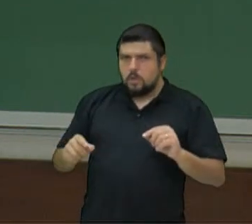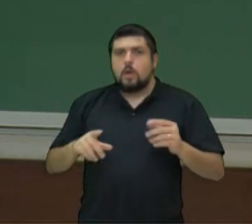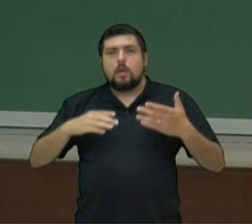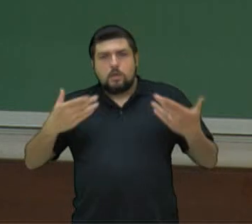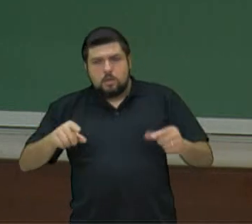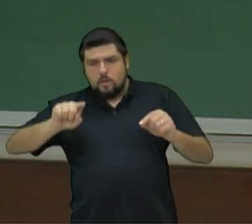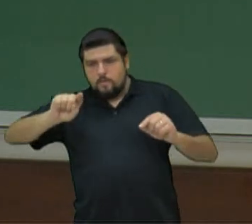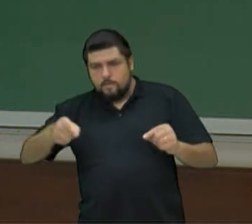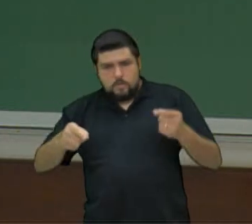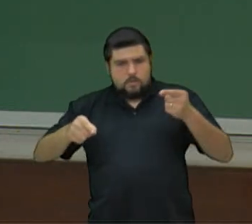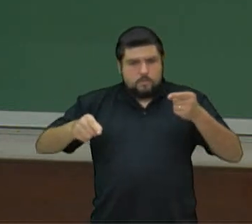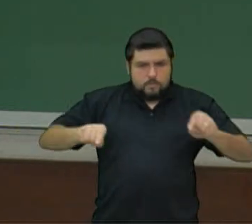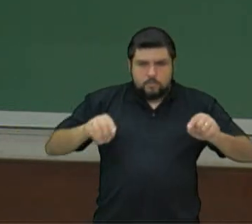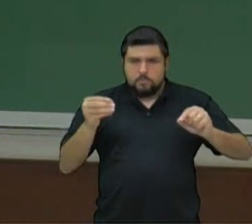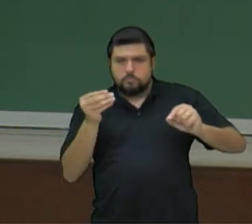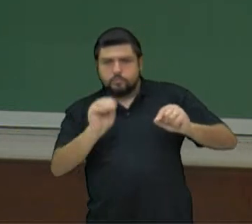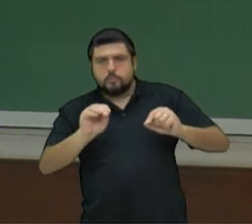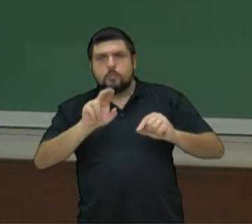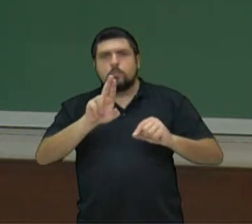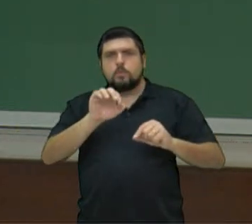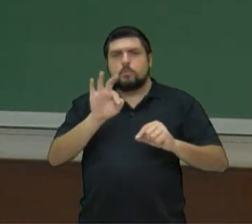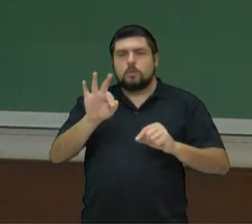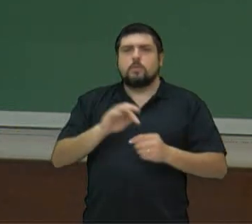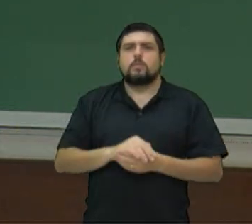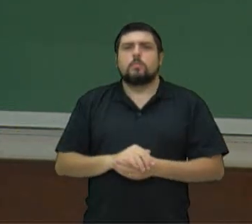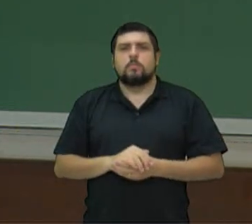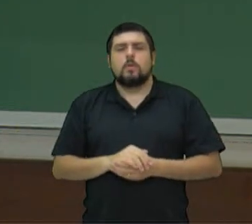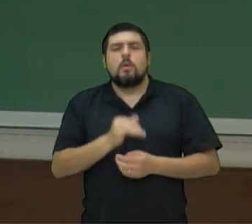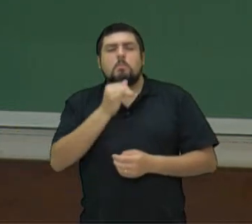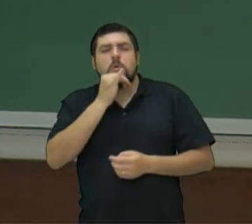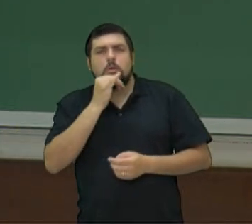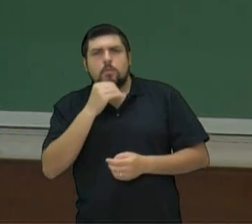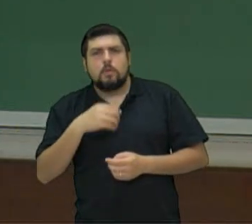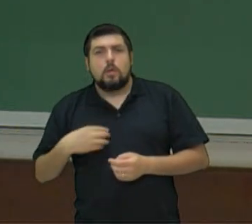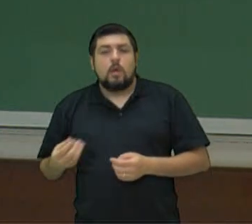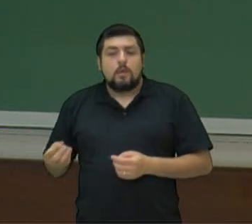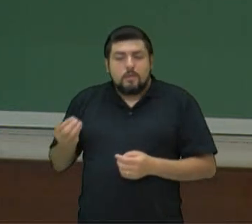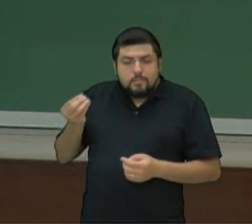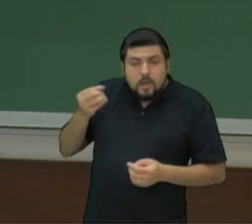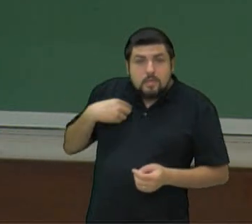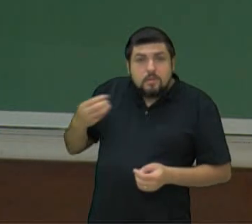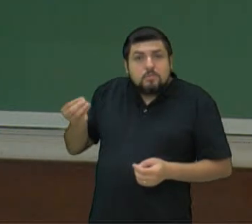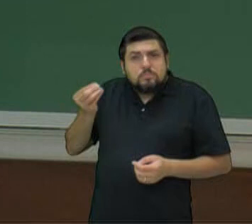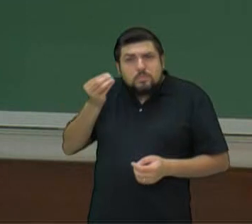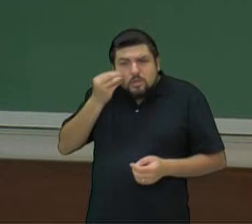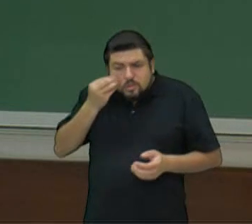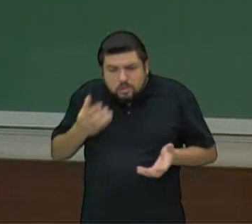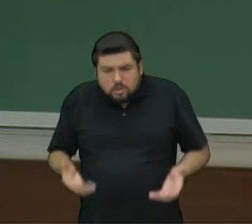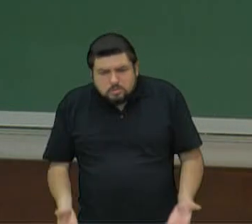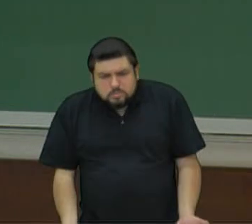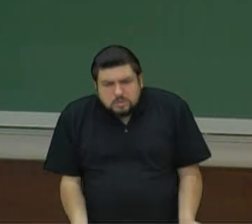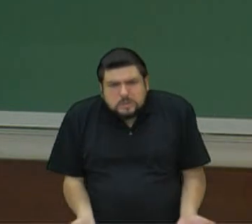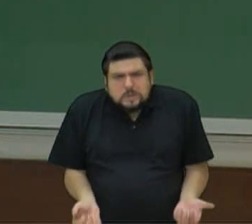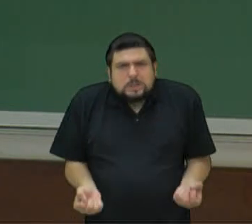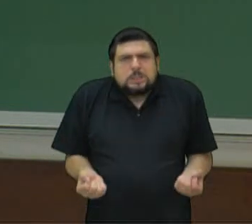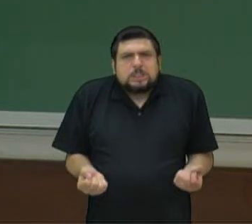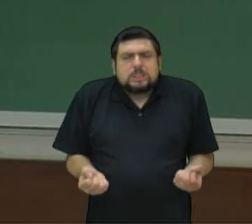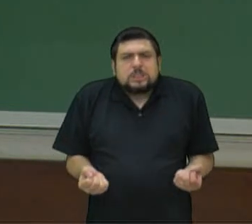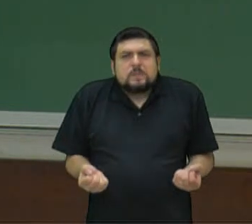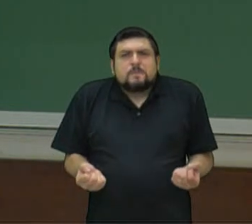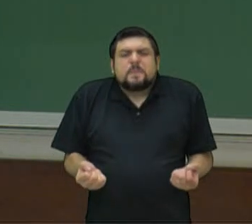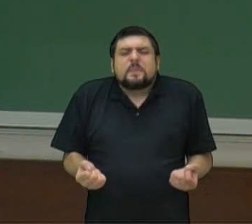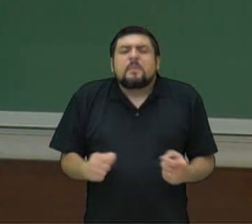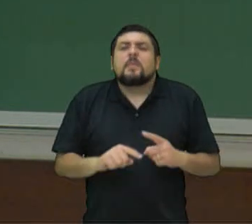the box. Eu tentei erguer a caixa. E a segunda, it was too heavy for me, mas ela era